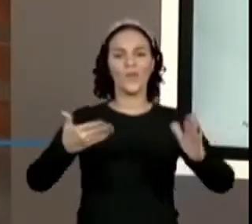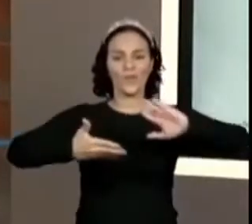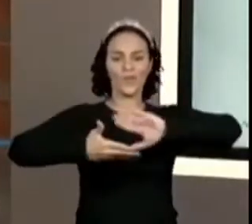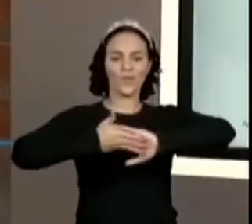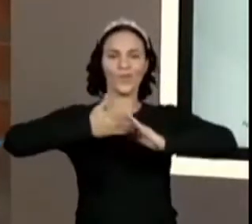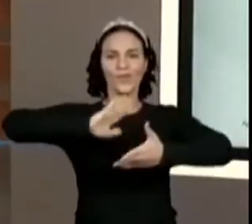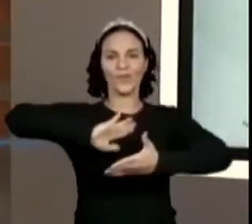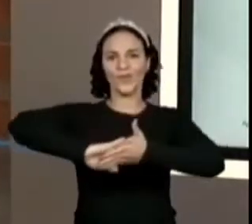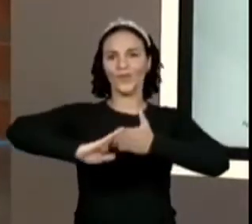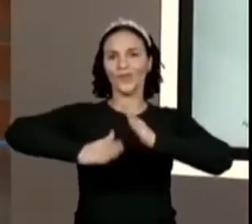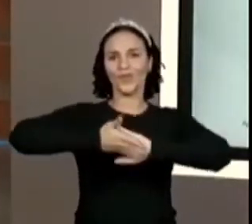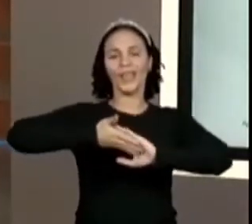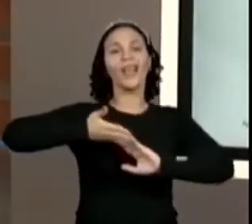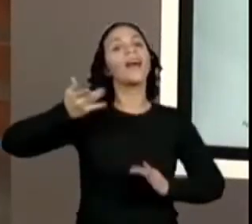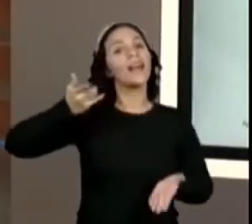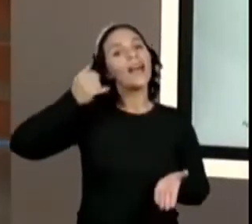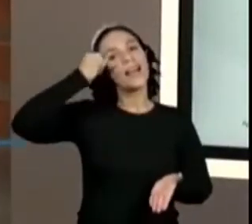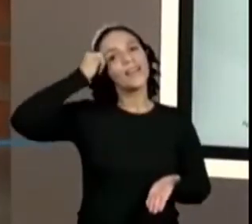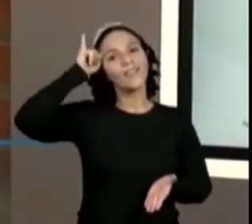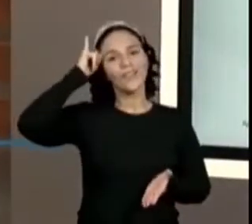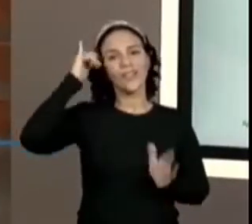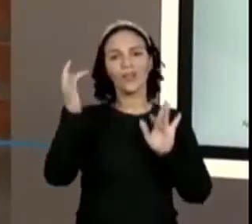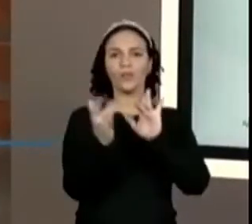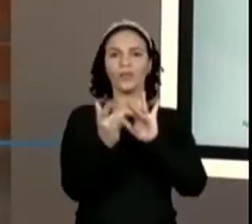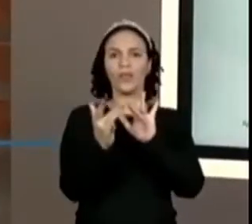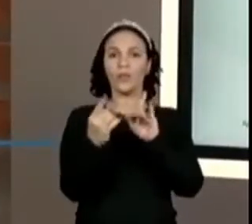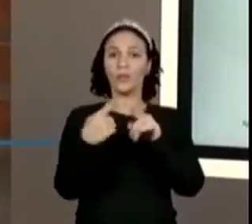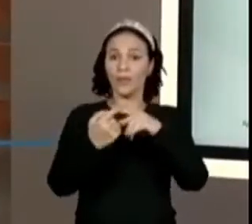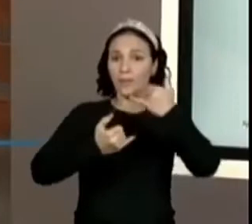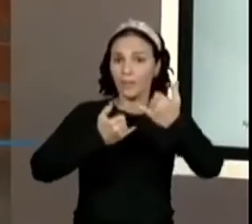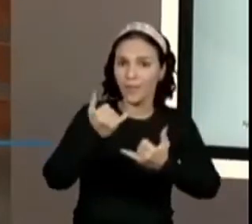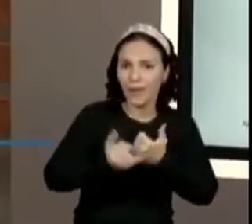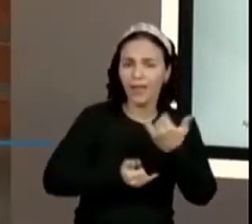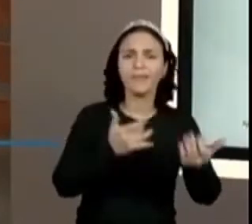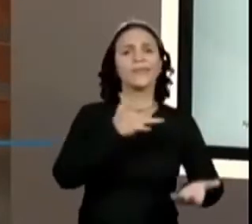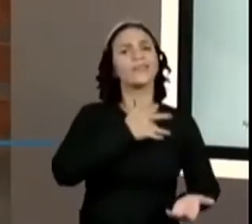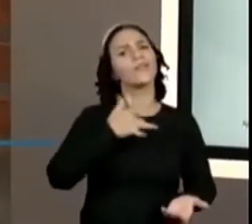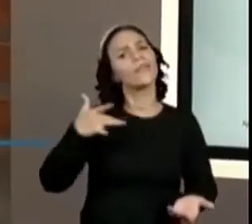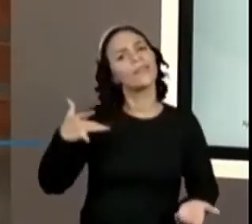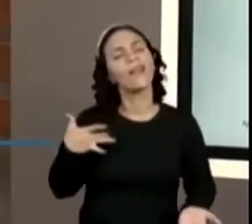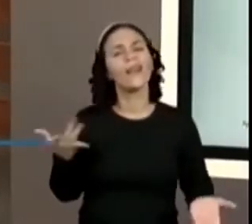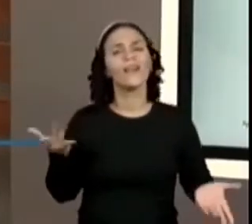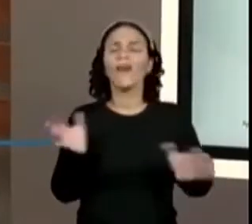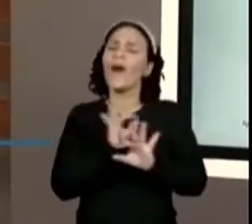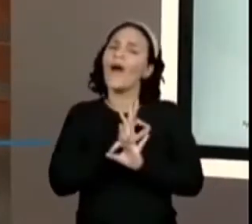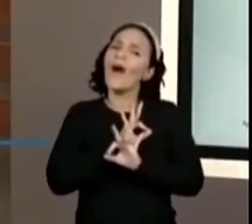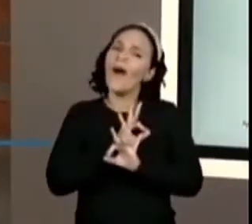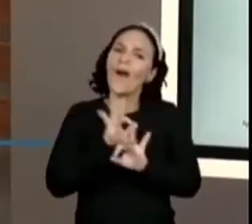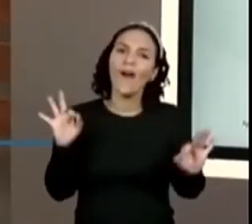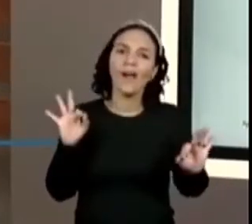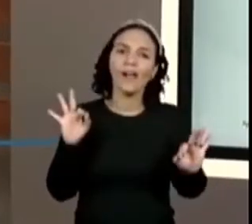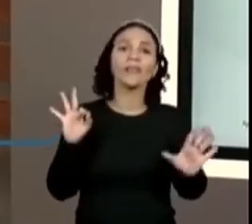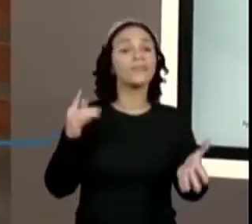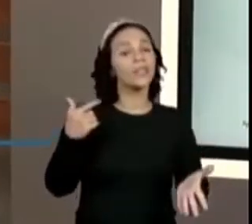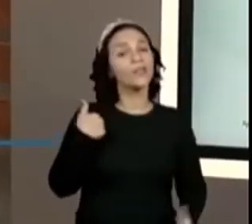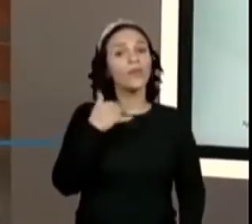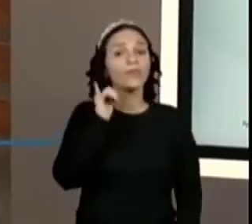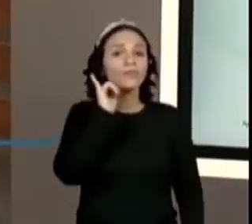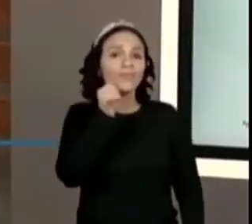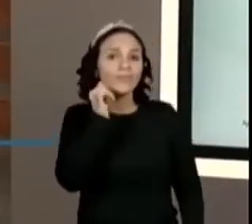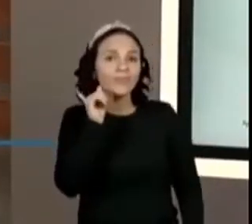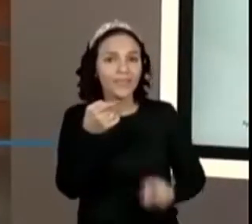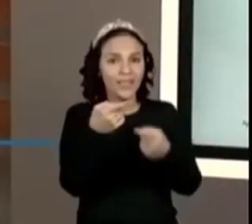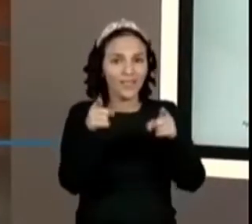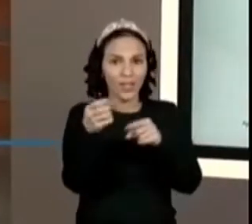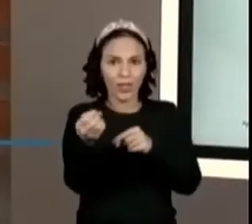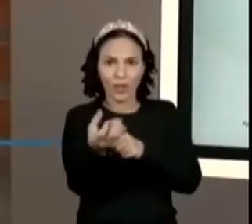se tocando durante uma brincadeira. Por quê? Brincar é saudável, brincar é gostoso. Eu vou recitar para conseguir escrever uma nova